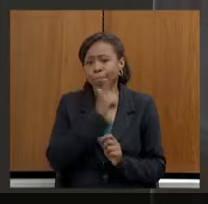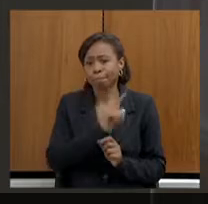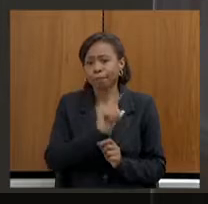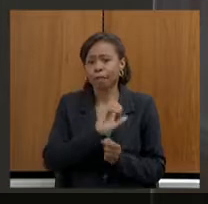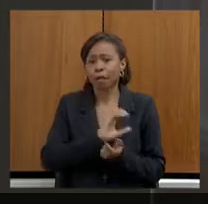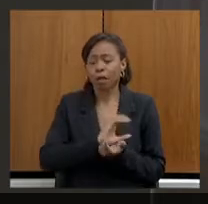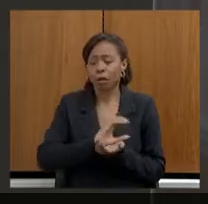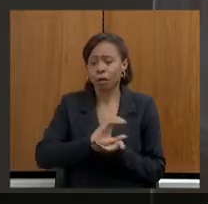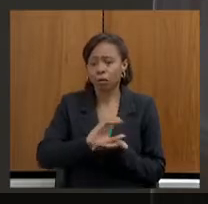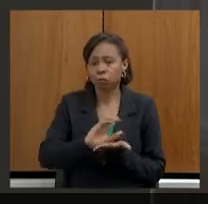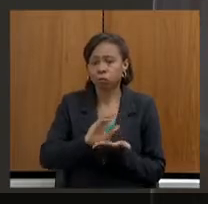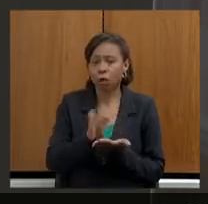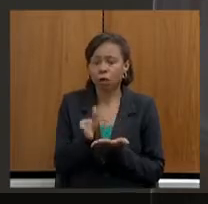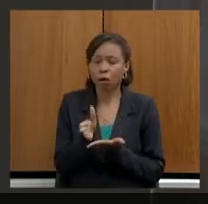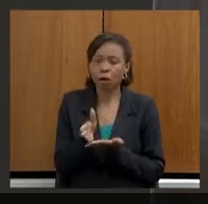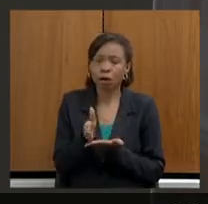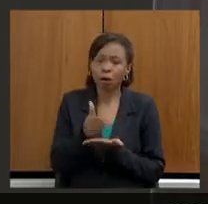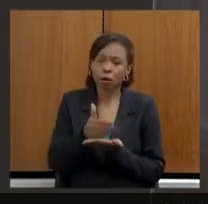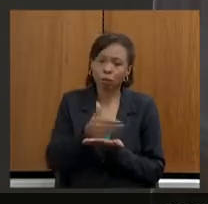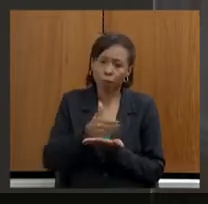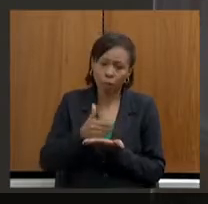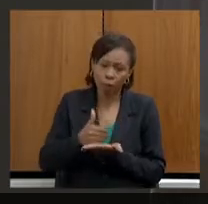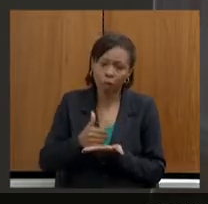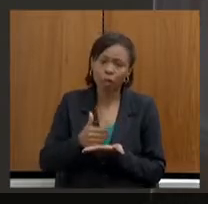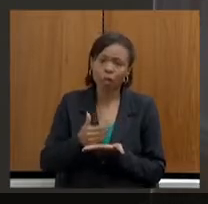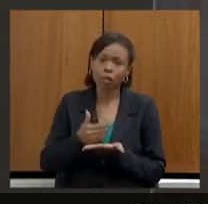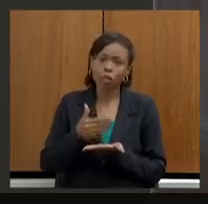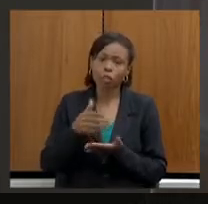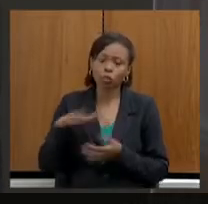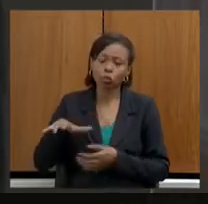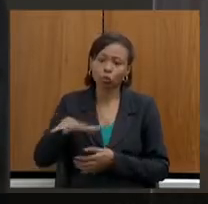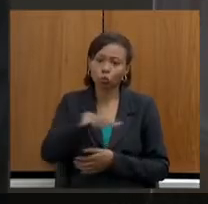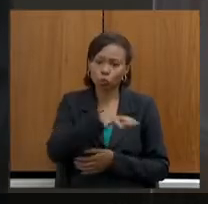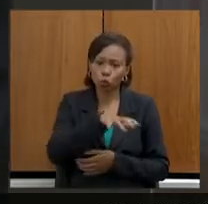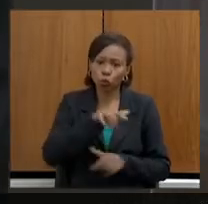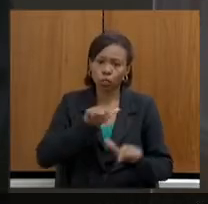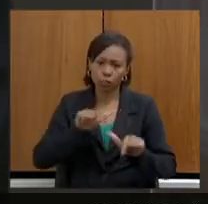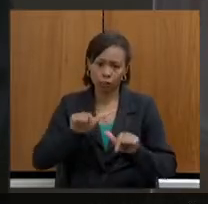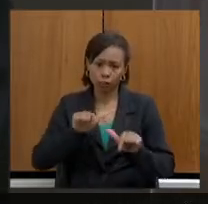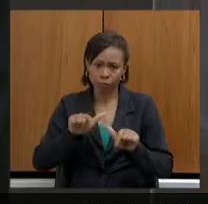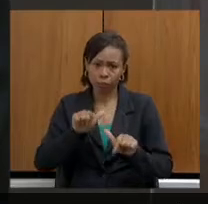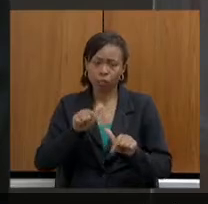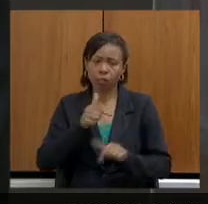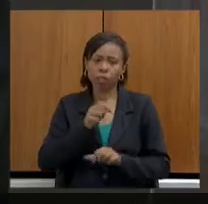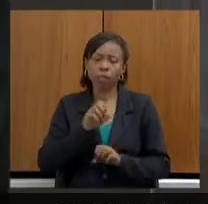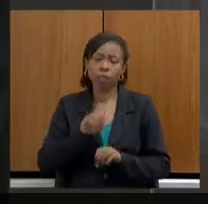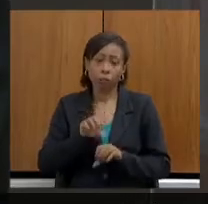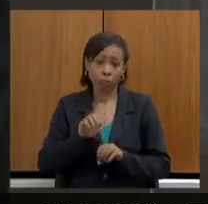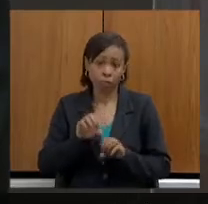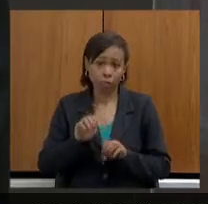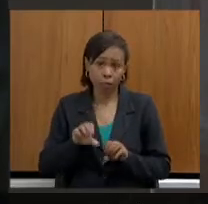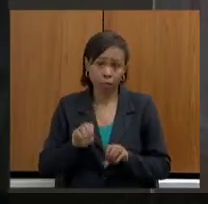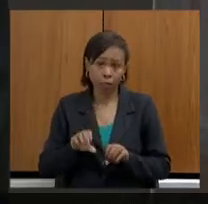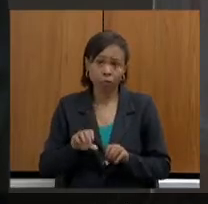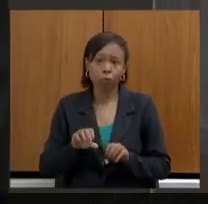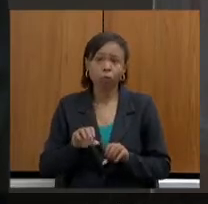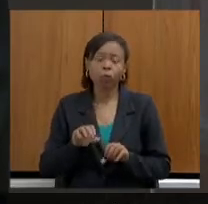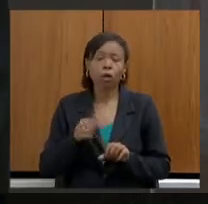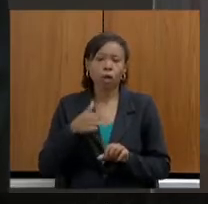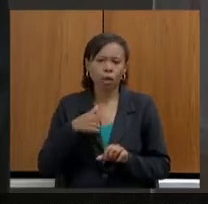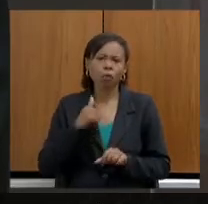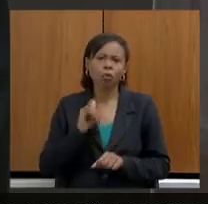repartir entre os trabalhadores de educação eu disse aqui deu Professor Cleiton deputada